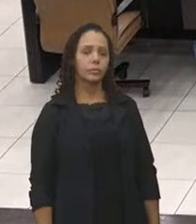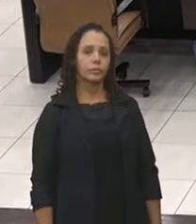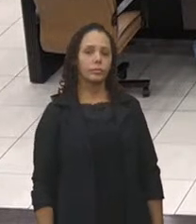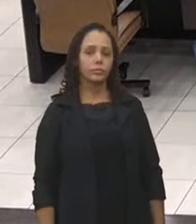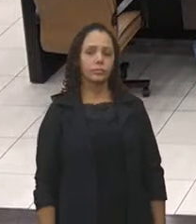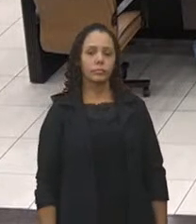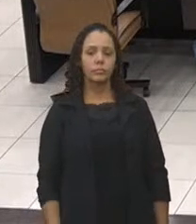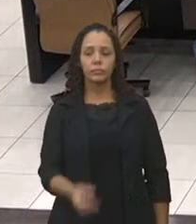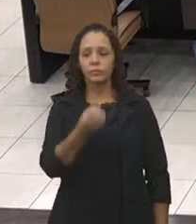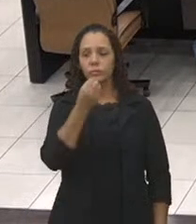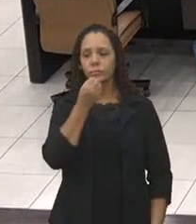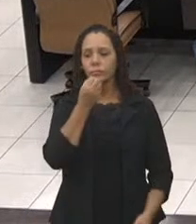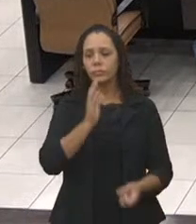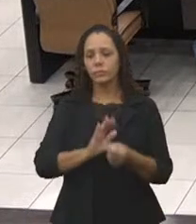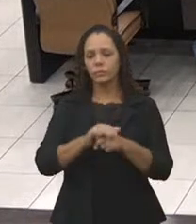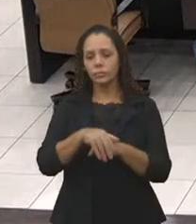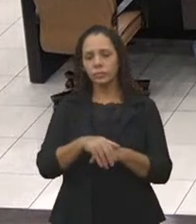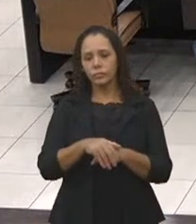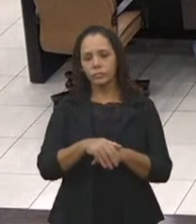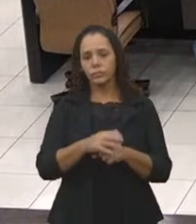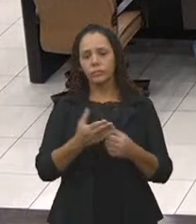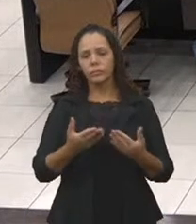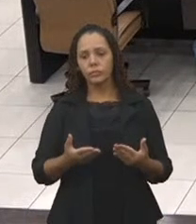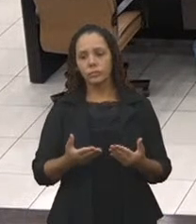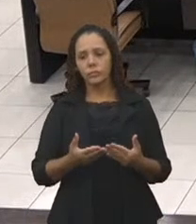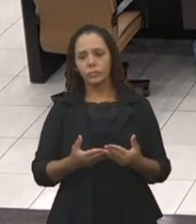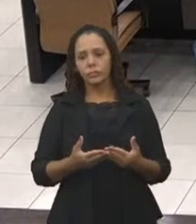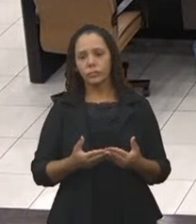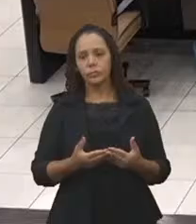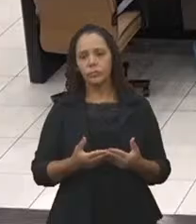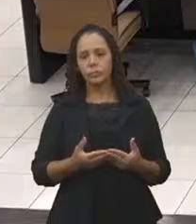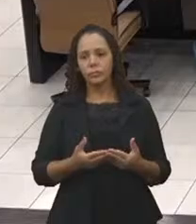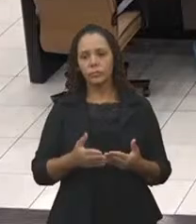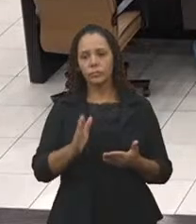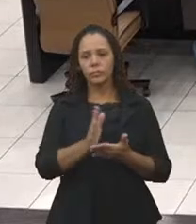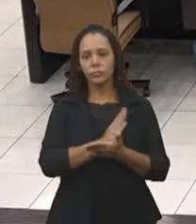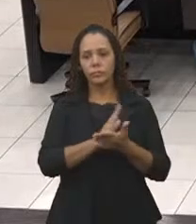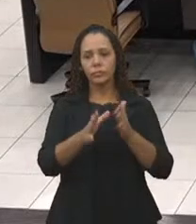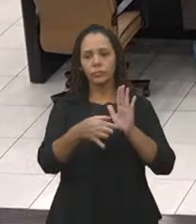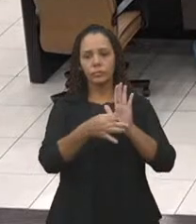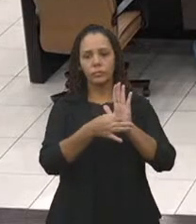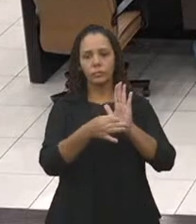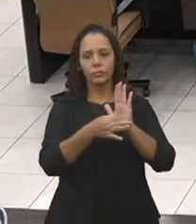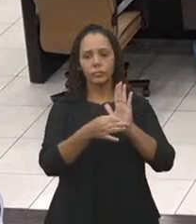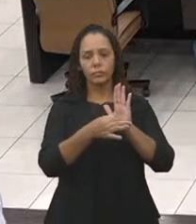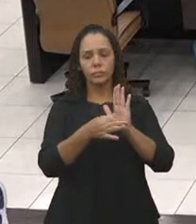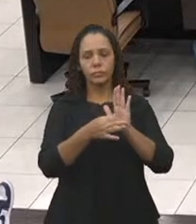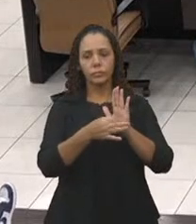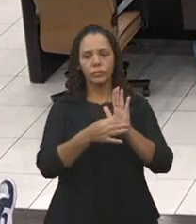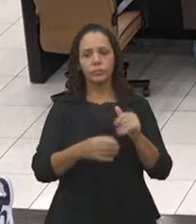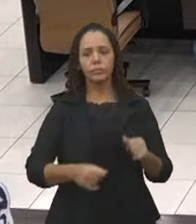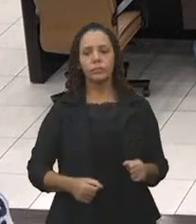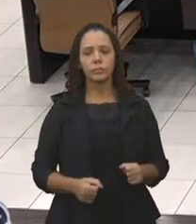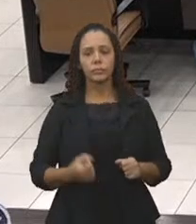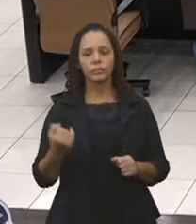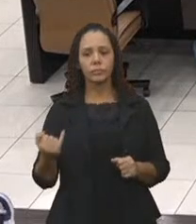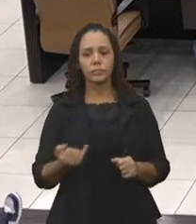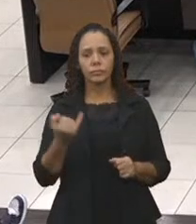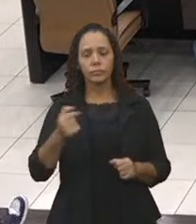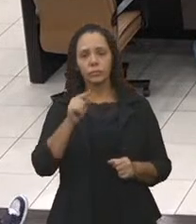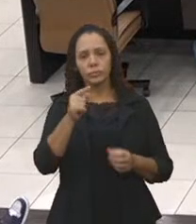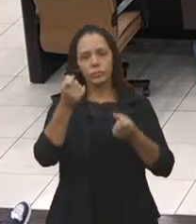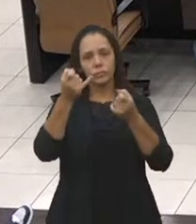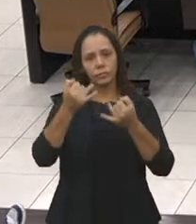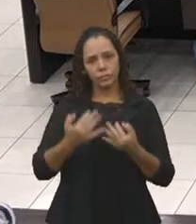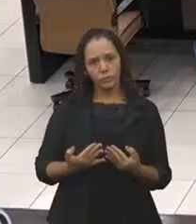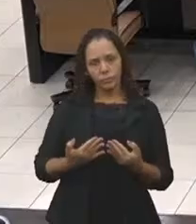Guilherme, boa noite. Daniel, terminou? Só algumas colocações, Guilherme, para a gente poder fazer um comentário. Acho que é interessante você também explicar aqui para